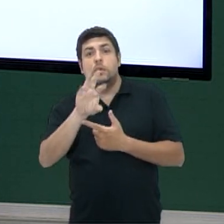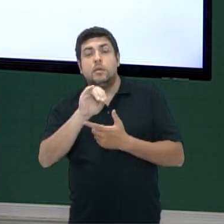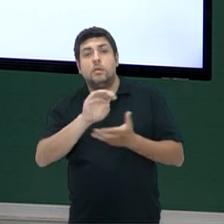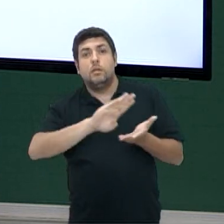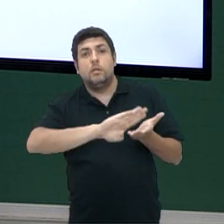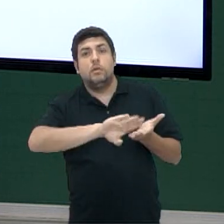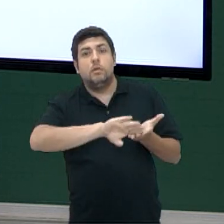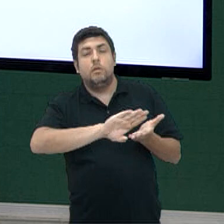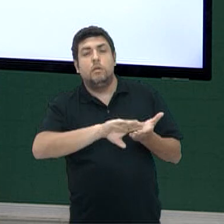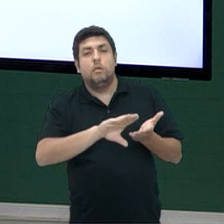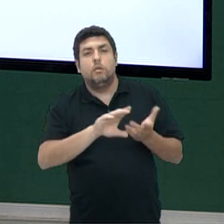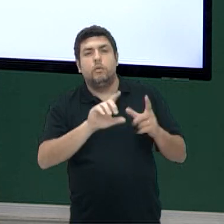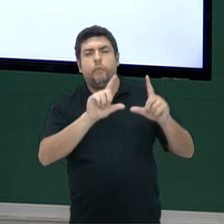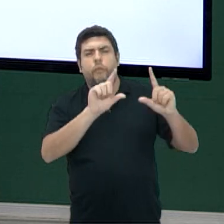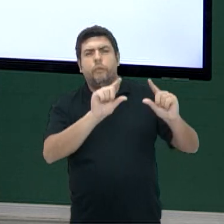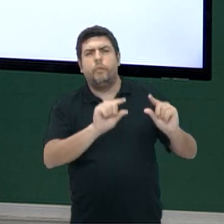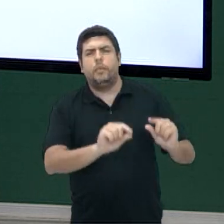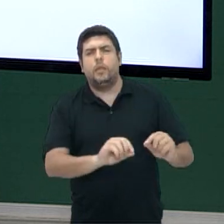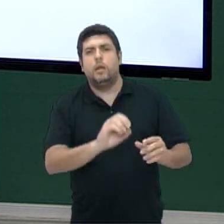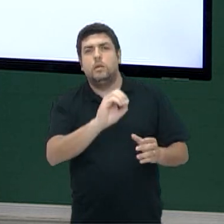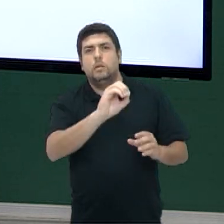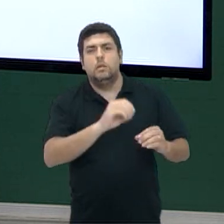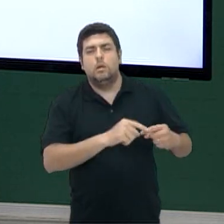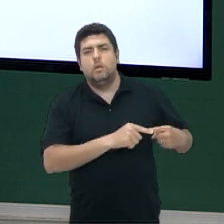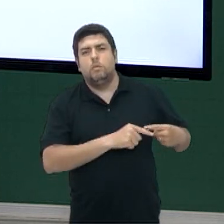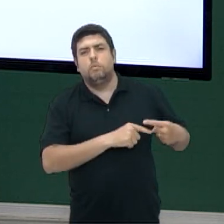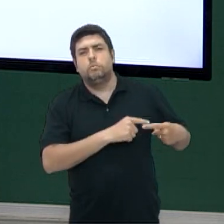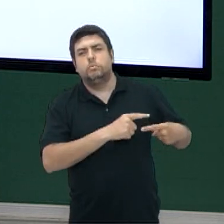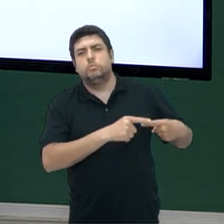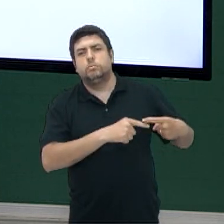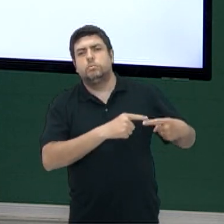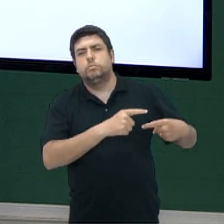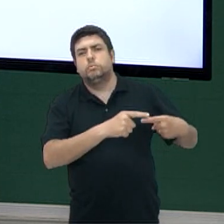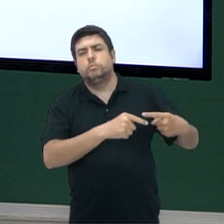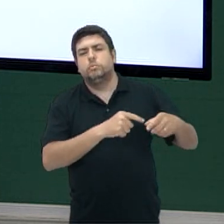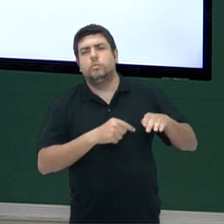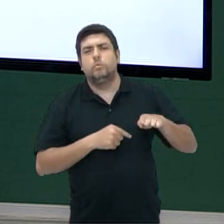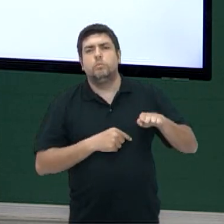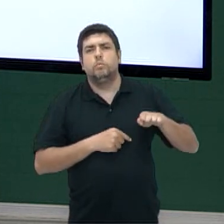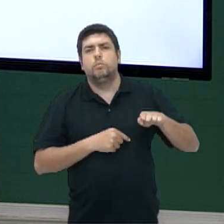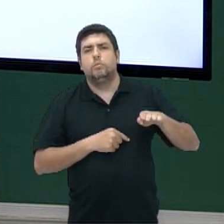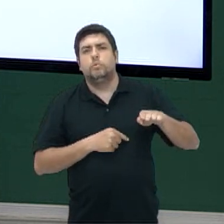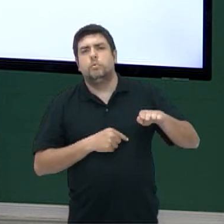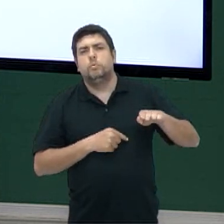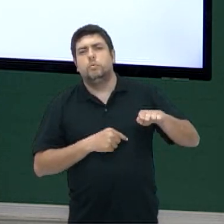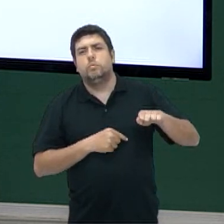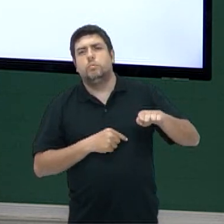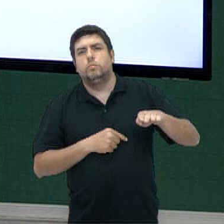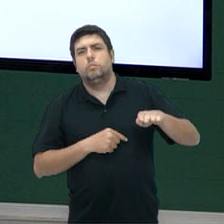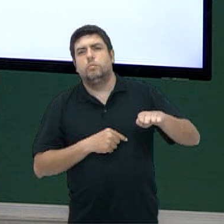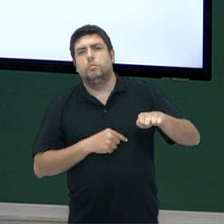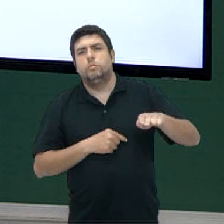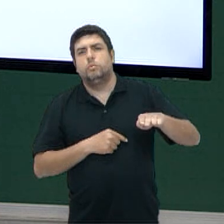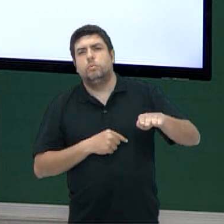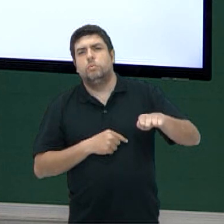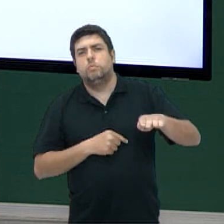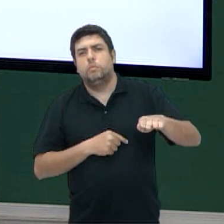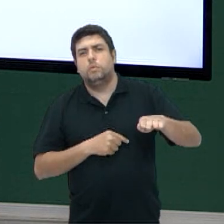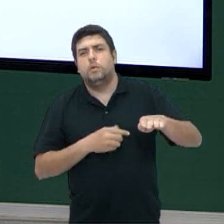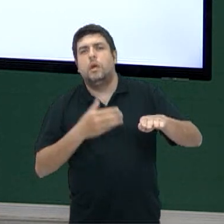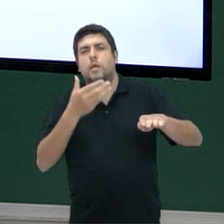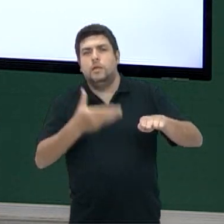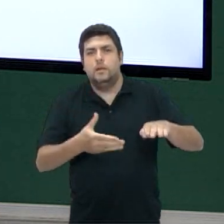Exemplo hipotético. A tendência dele é continuar. Eis a inércia.